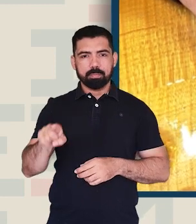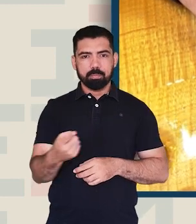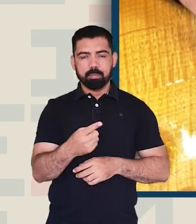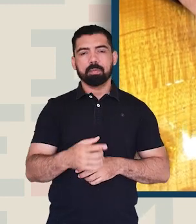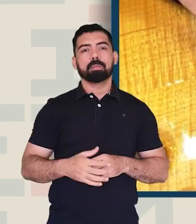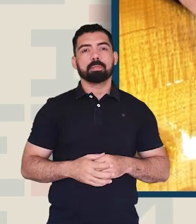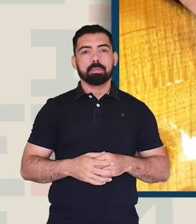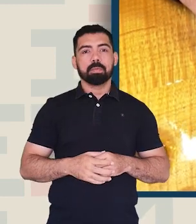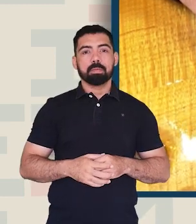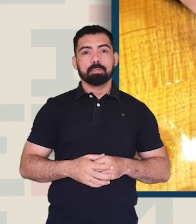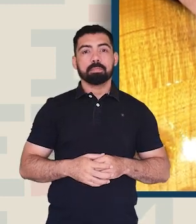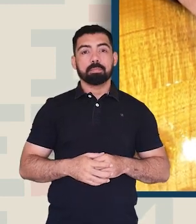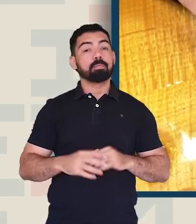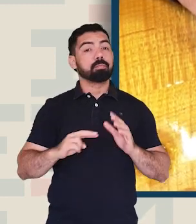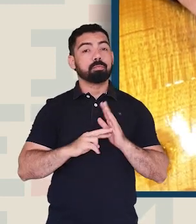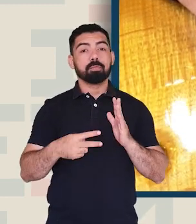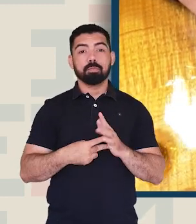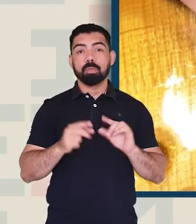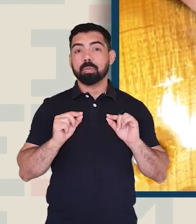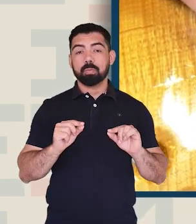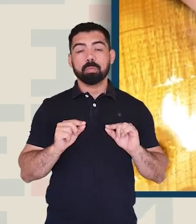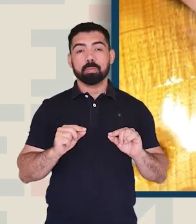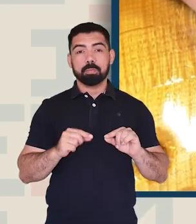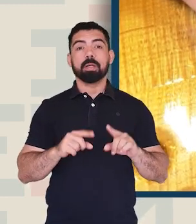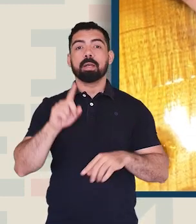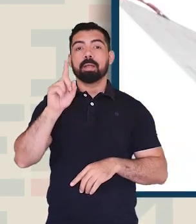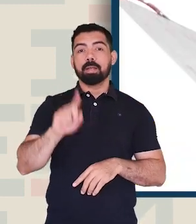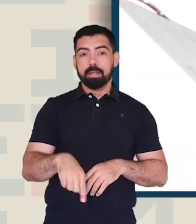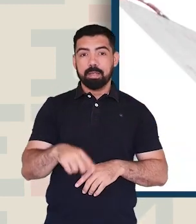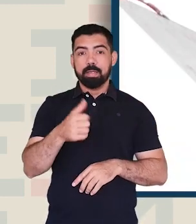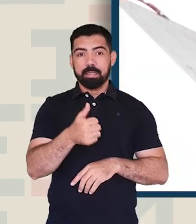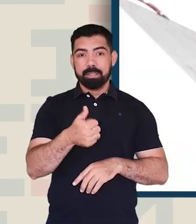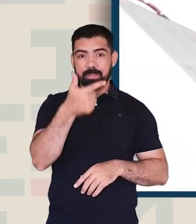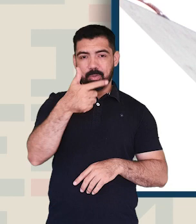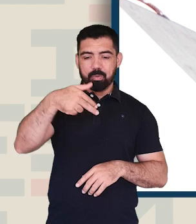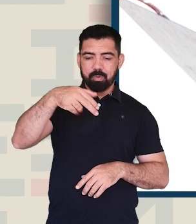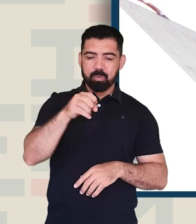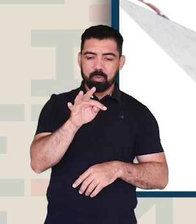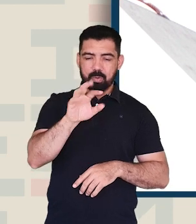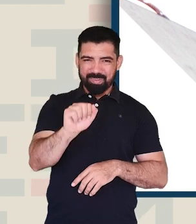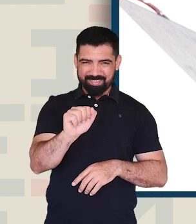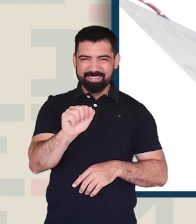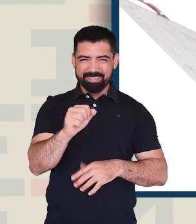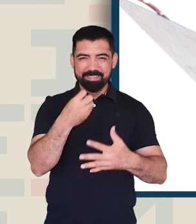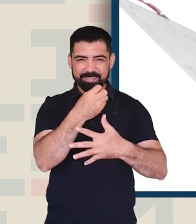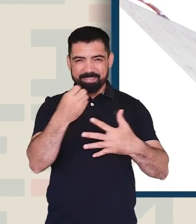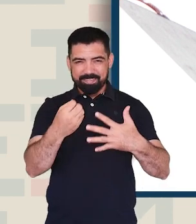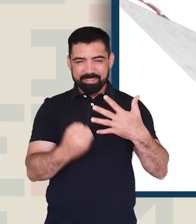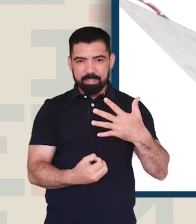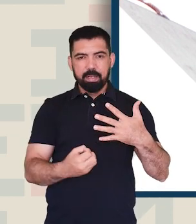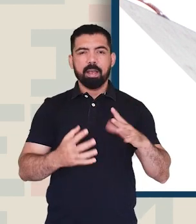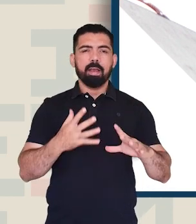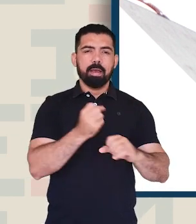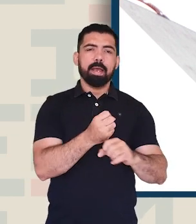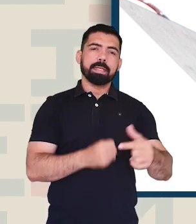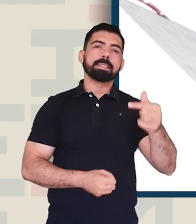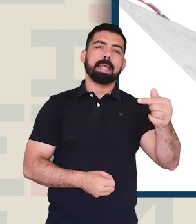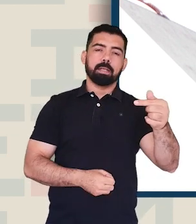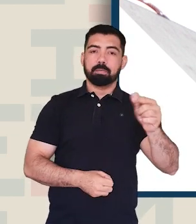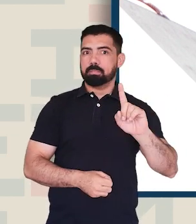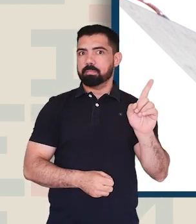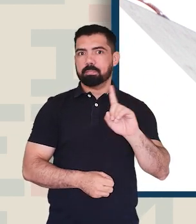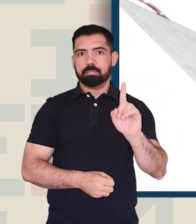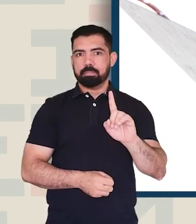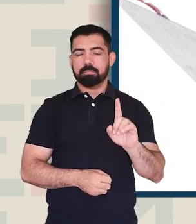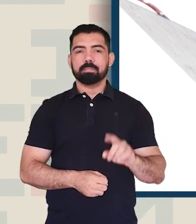15ª casa da terceira corda. Ou seja, existem essas 12 notas. Na verdade, todo mundo diz, as notas musicais são 7, né? Todo